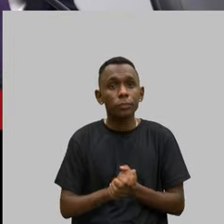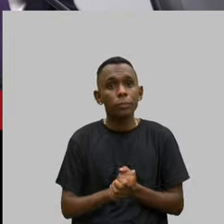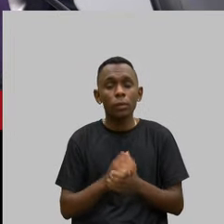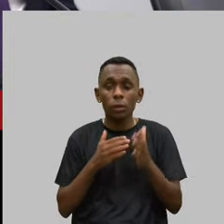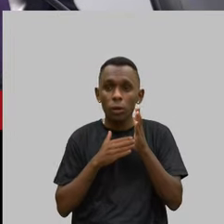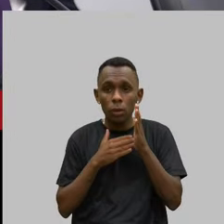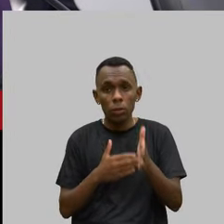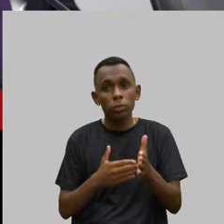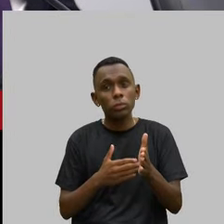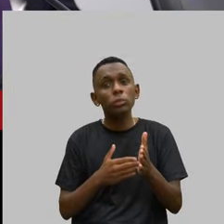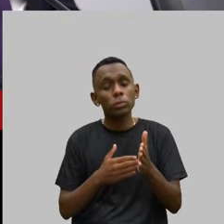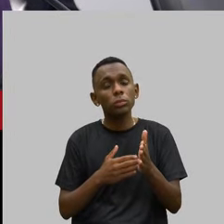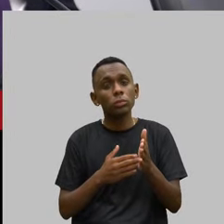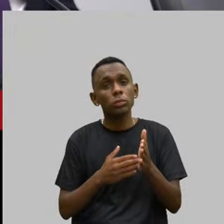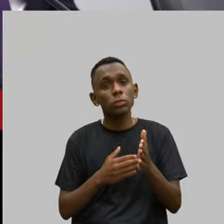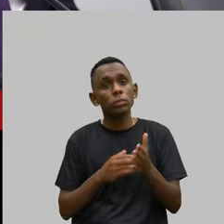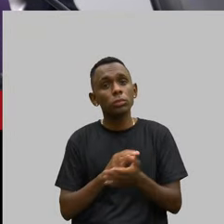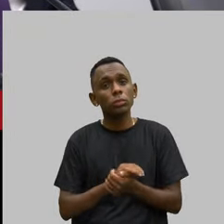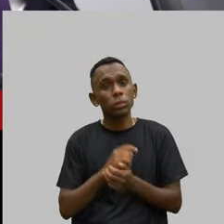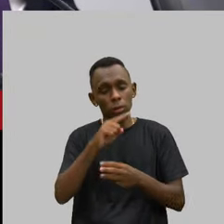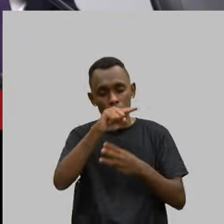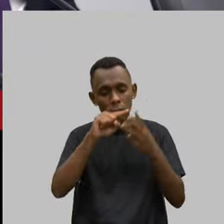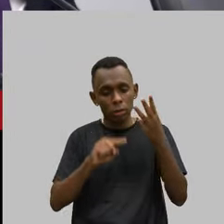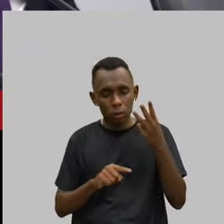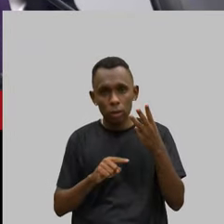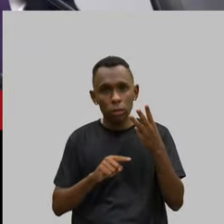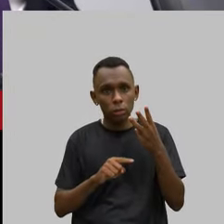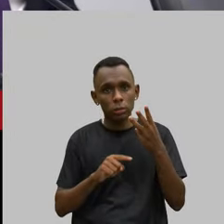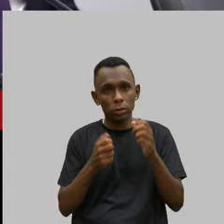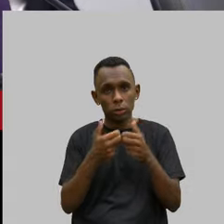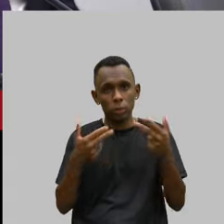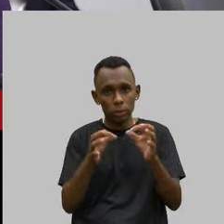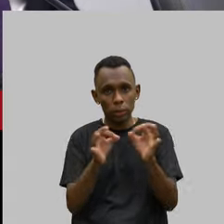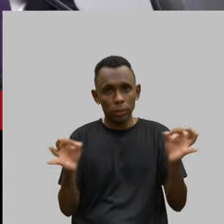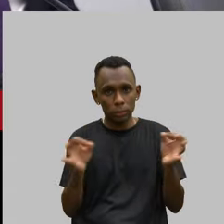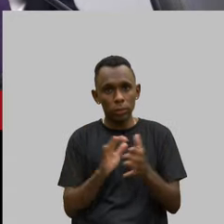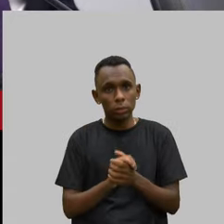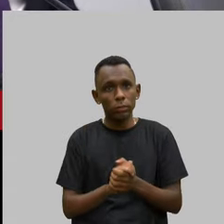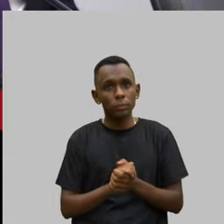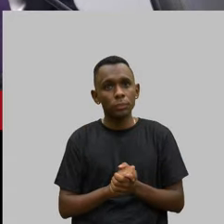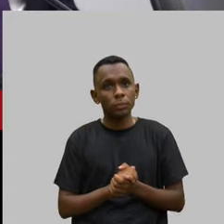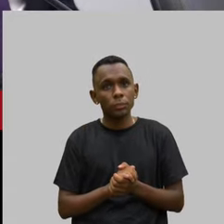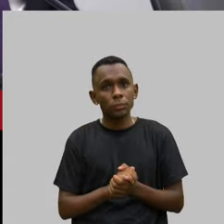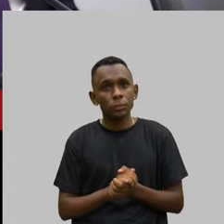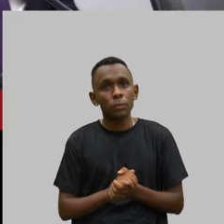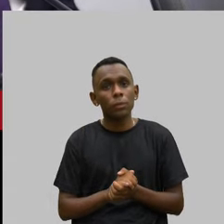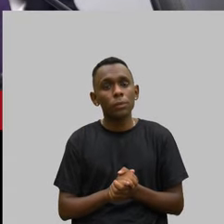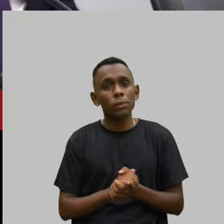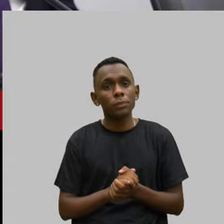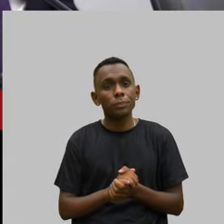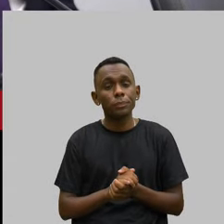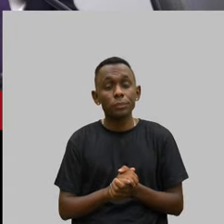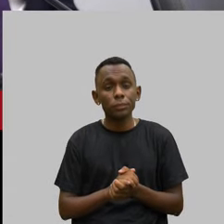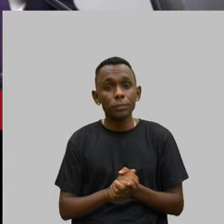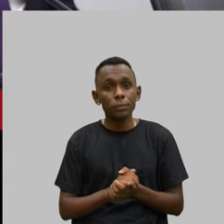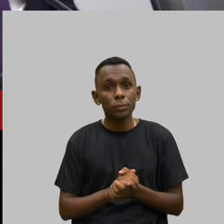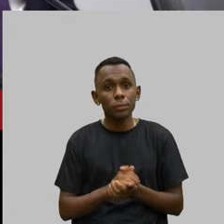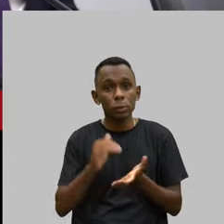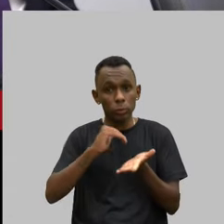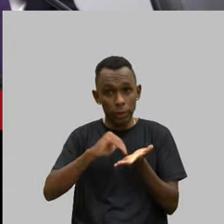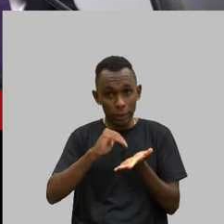esse seu decreto três coisinhas aí pequenas bom secretária os